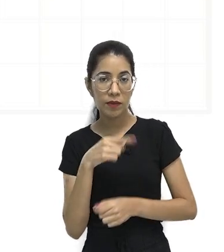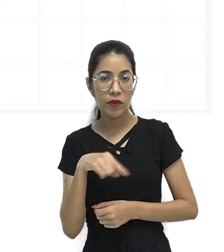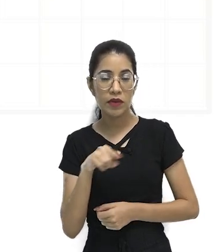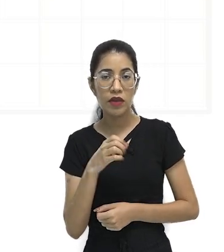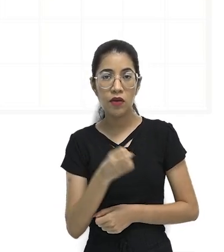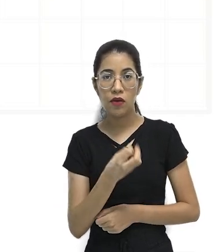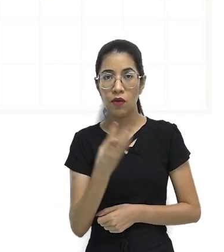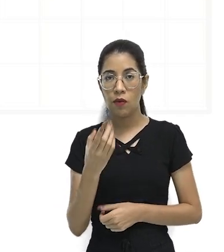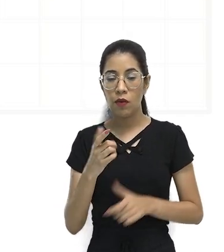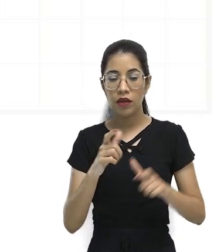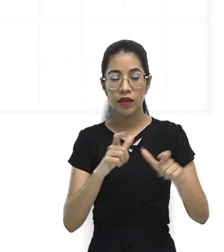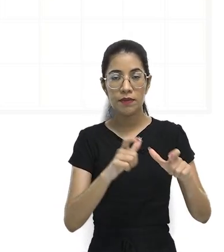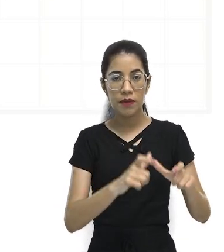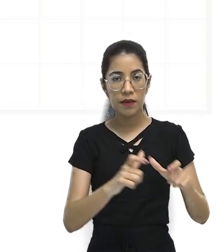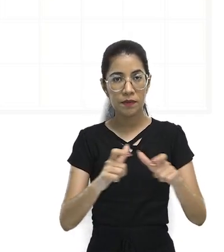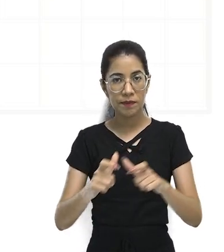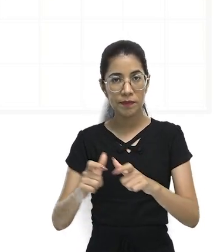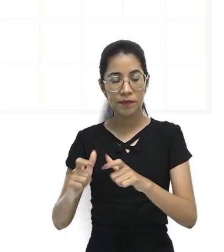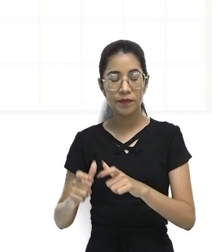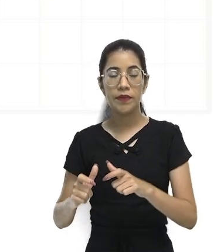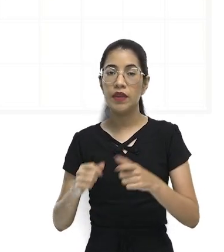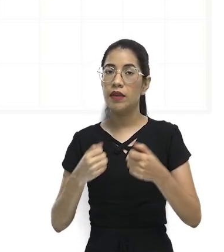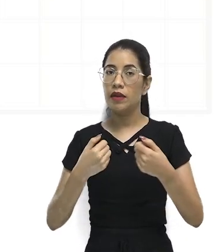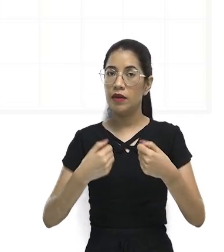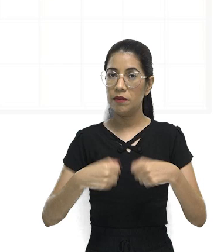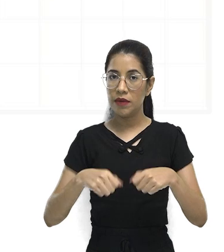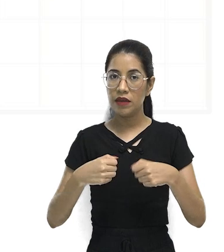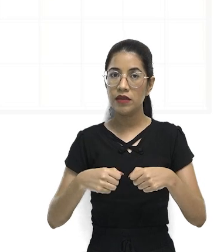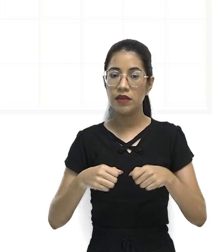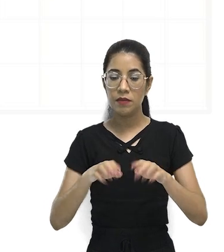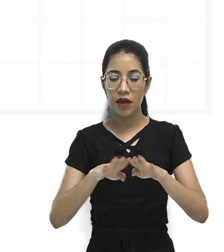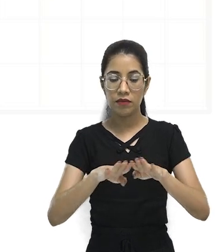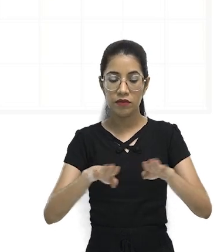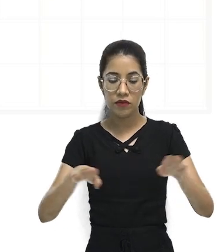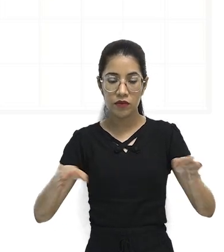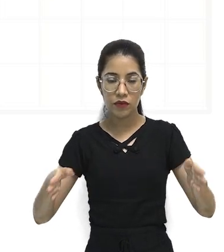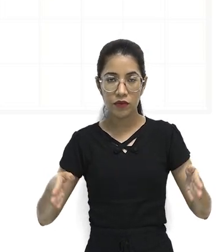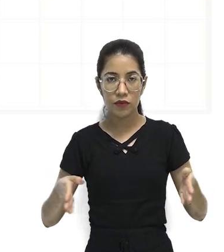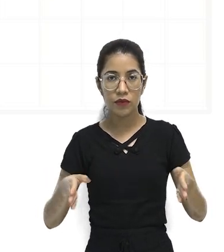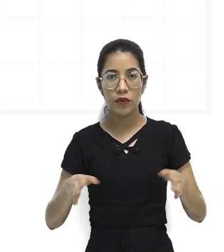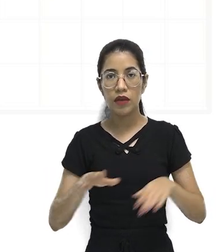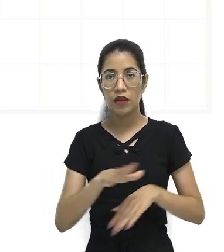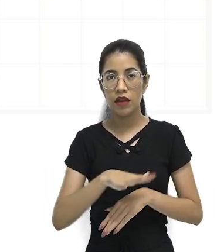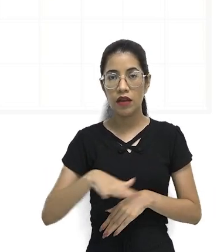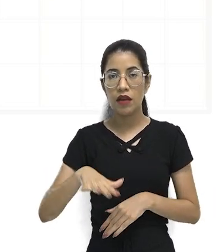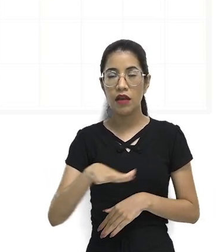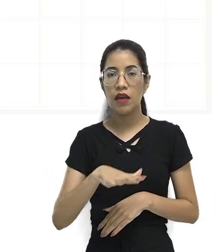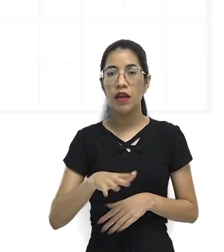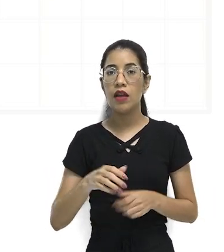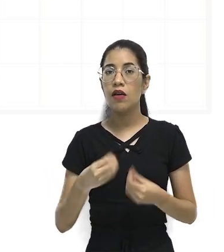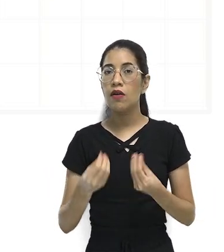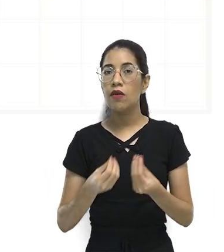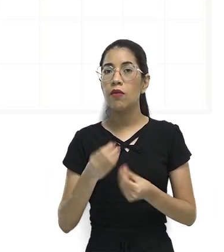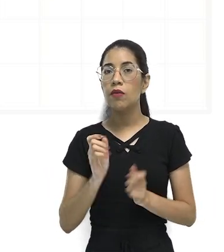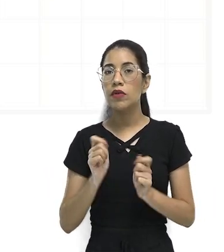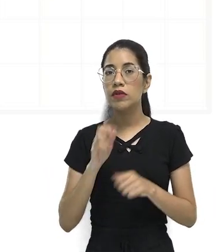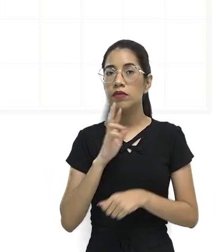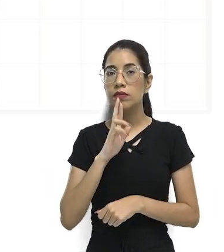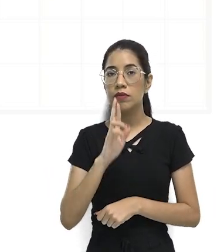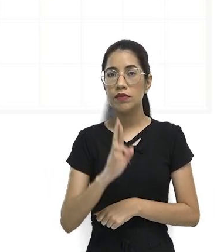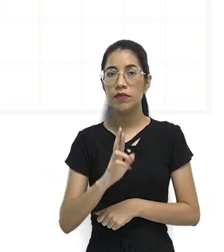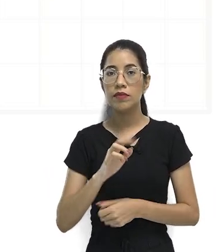quantas cerâmicas são necessárias para cobrir toda essa área, você seria capaz de